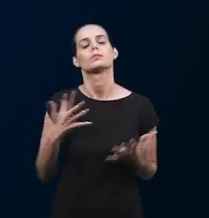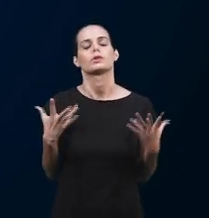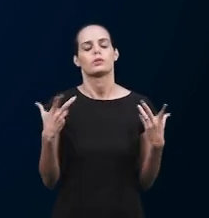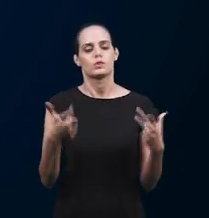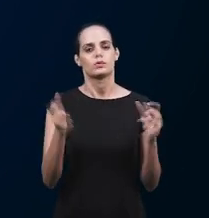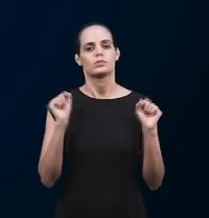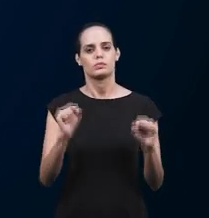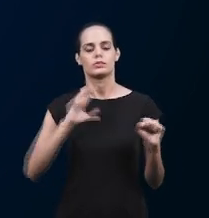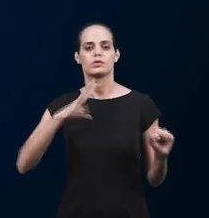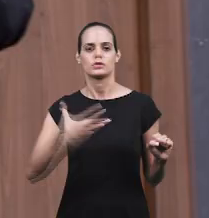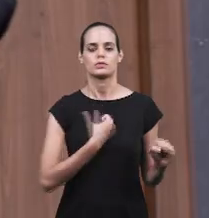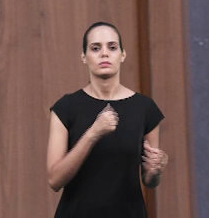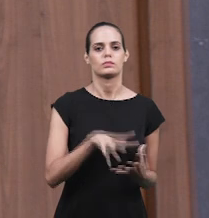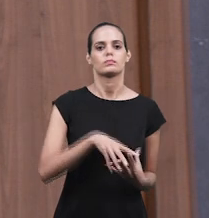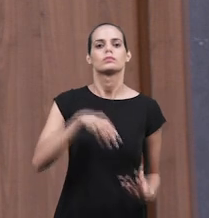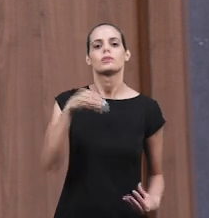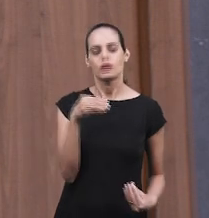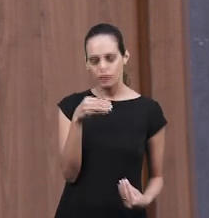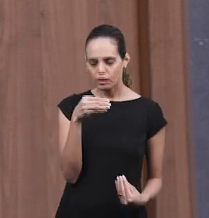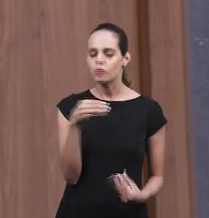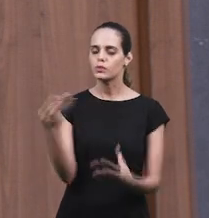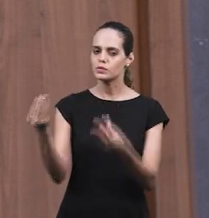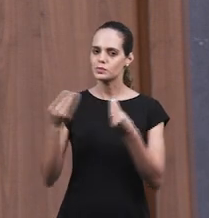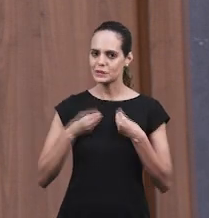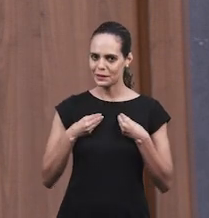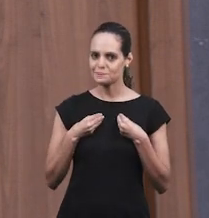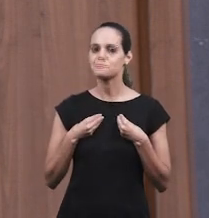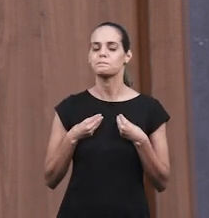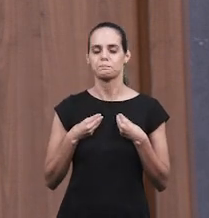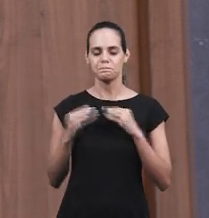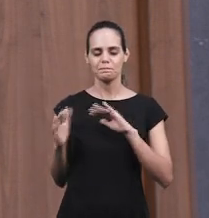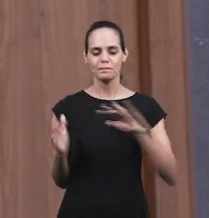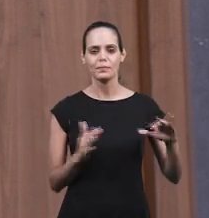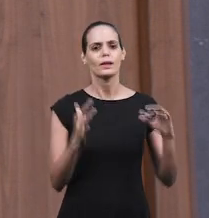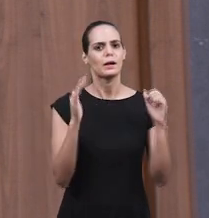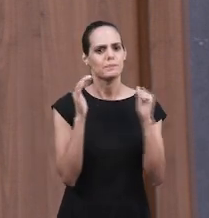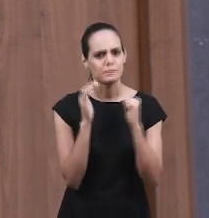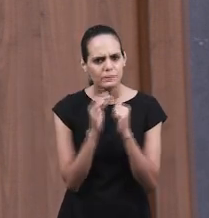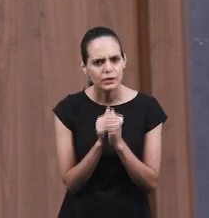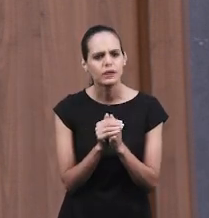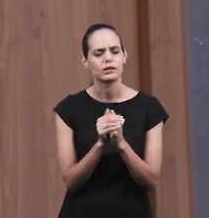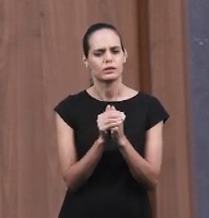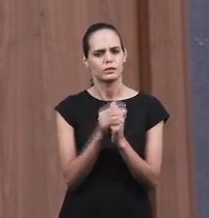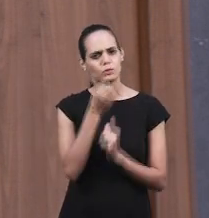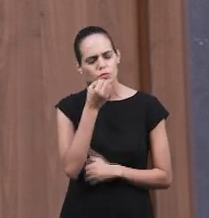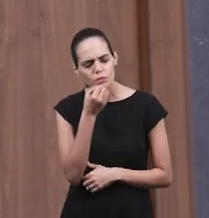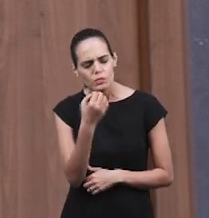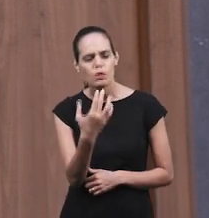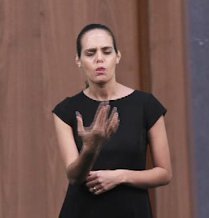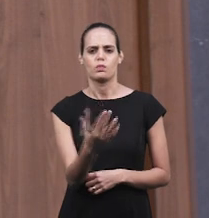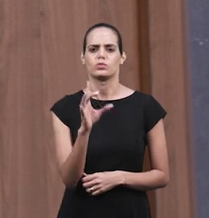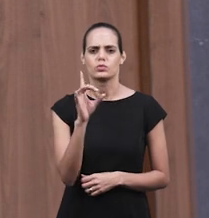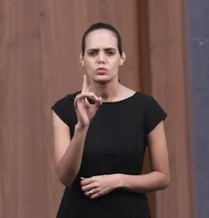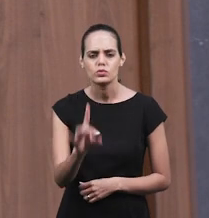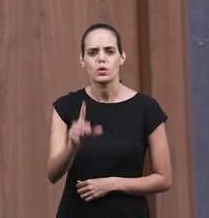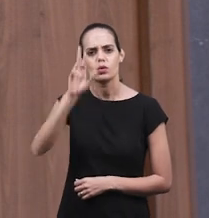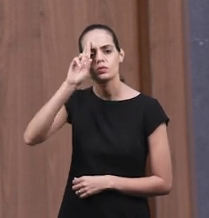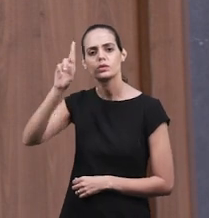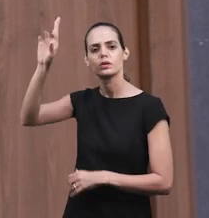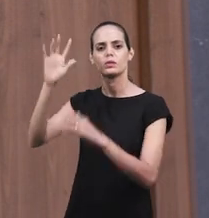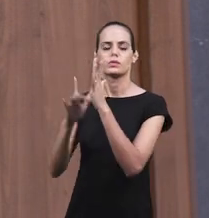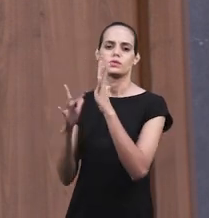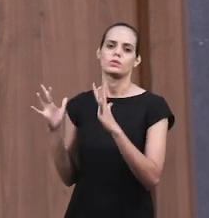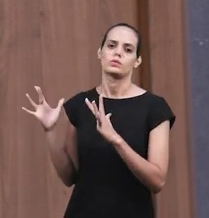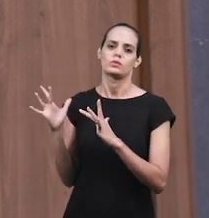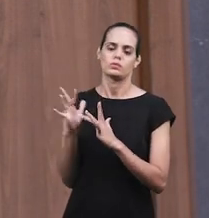pode remir a nossa alma. Muito bem, isso mesmo, irmã Edneia. Somente o Senhor Jesus, com o seu amor maravilhoso,